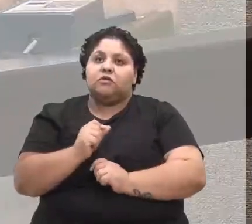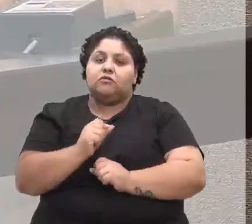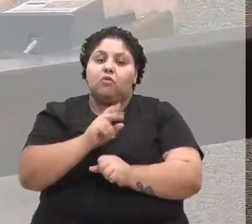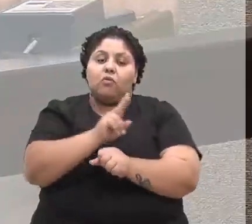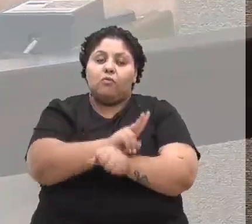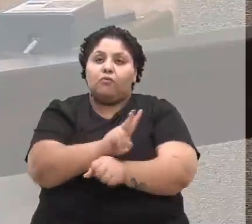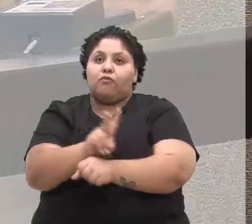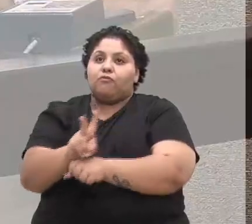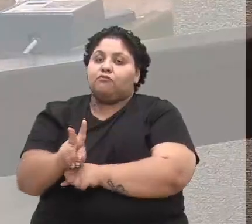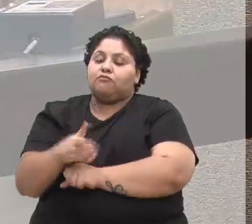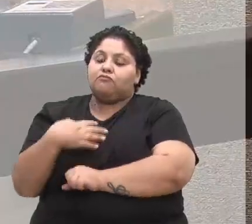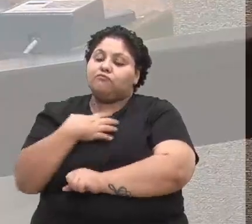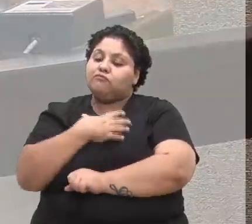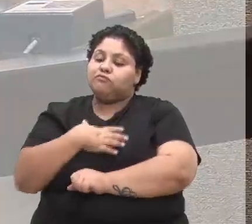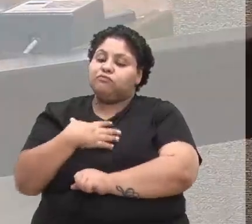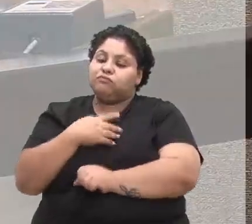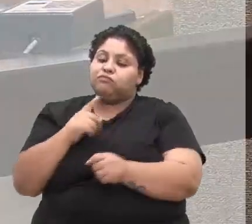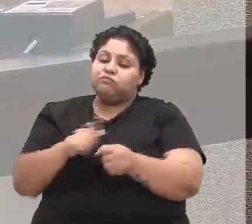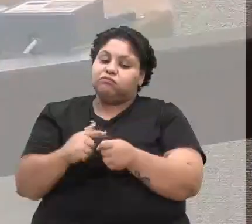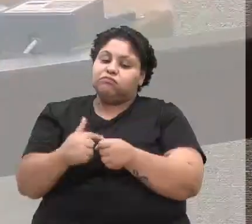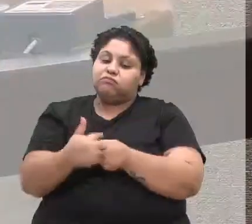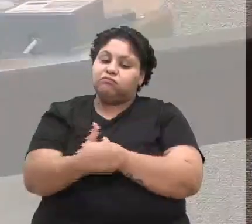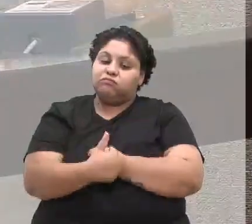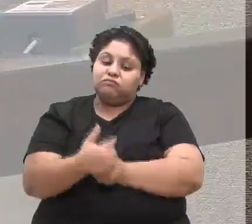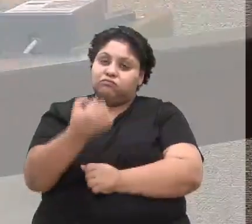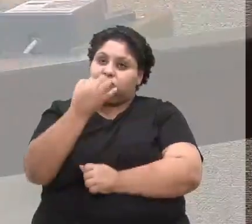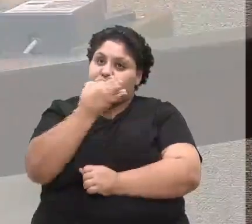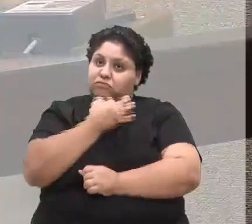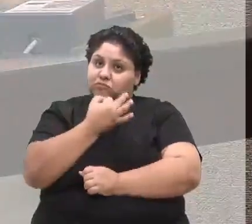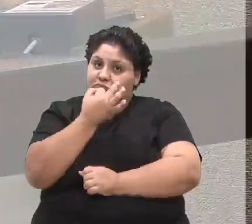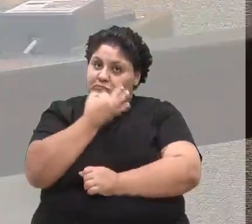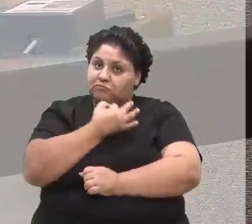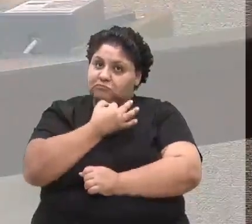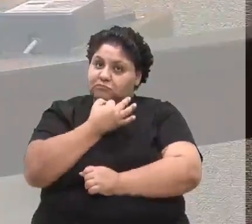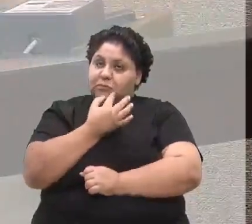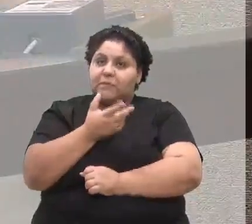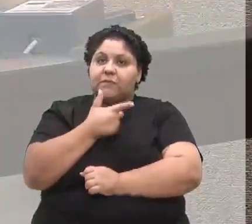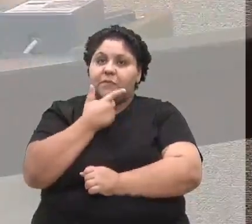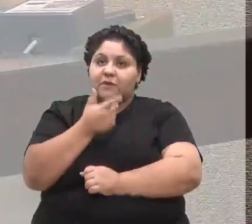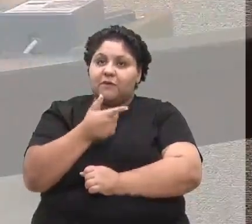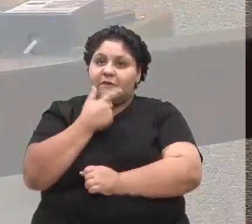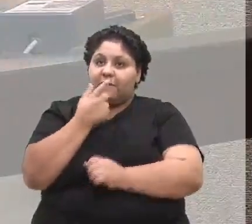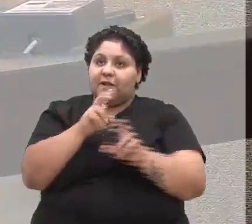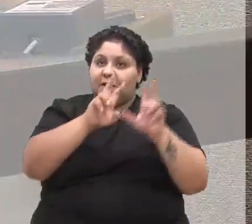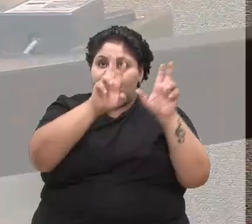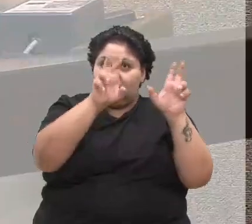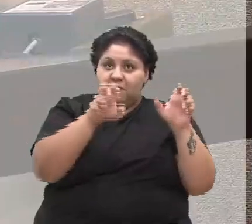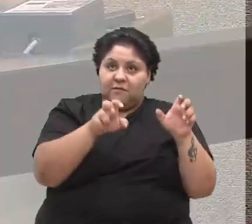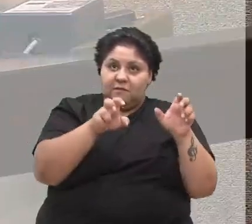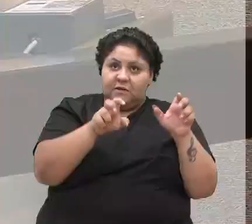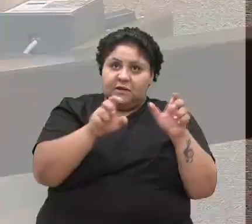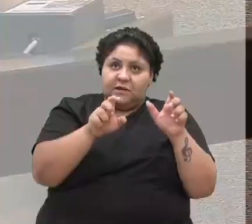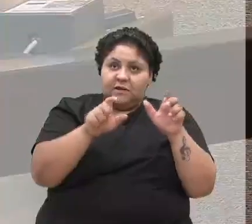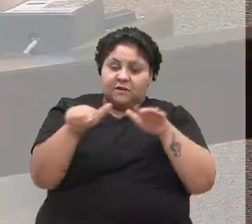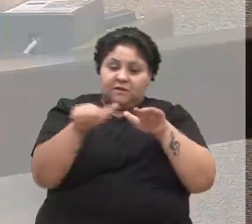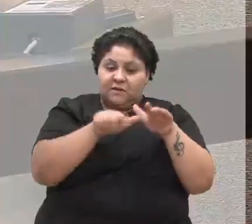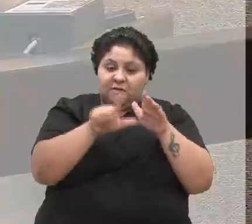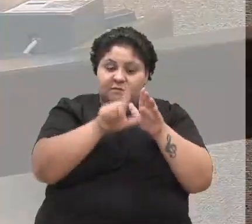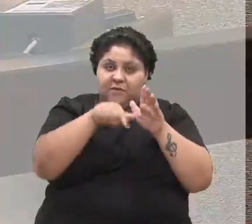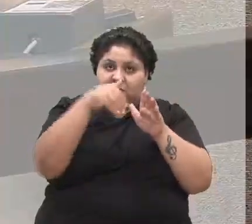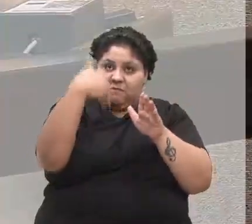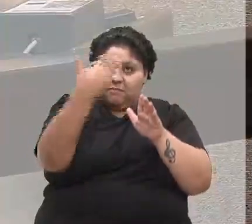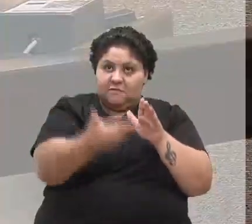zeladoria da forma que a cidade de Caxias do Sul, e eu vou trazer até esse tema no Grande Expediente na semana que vem, que